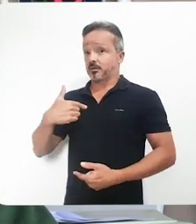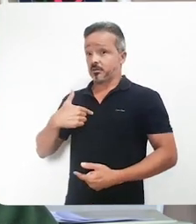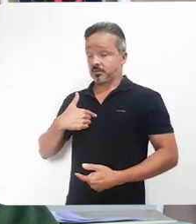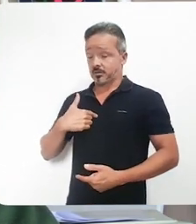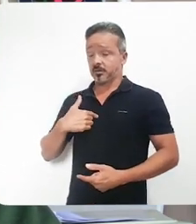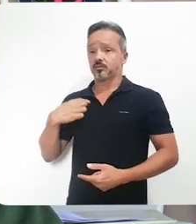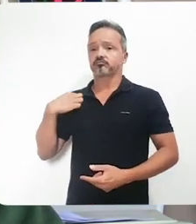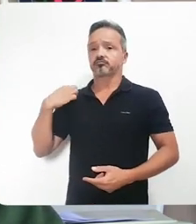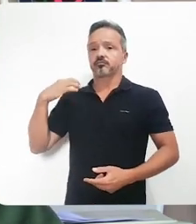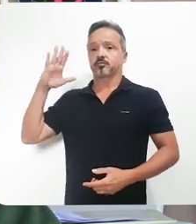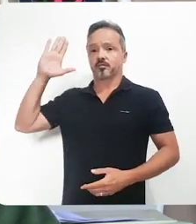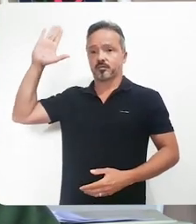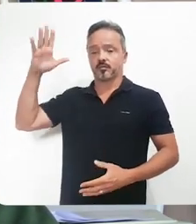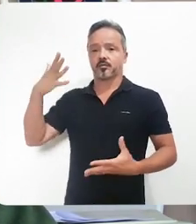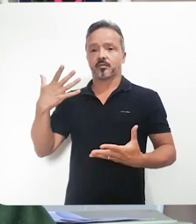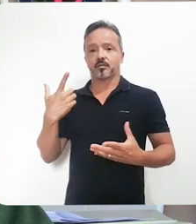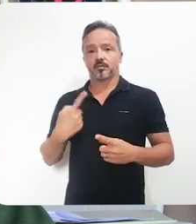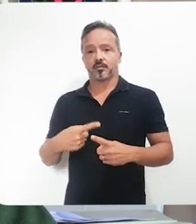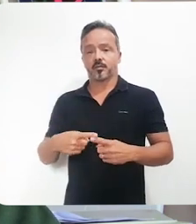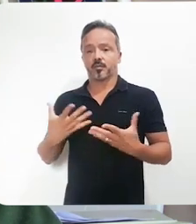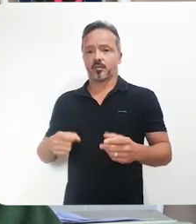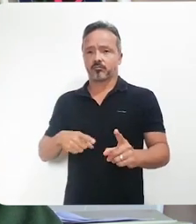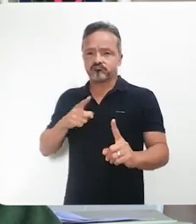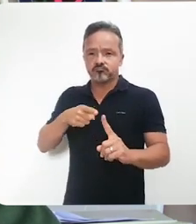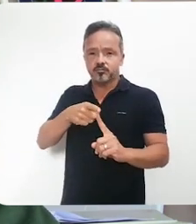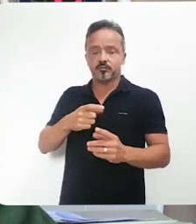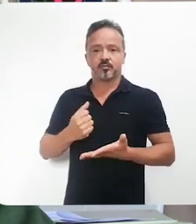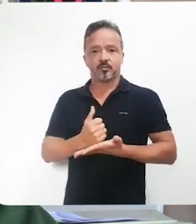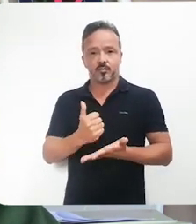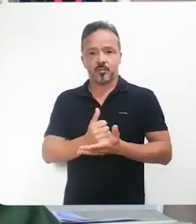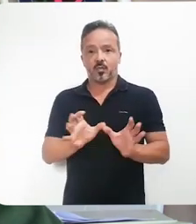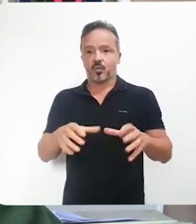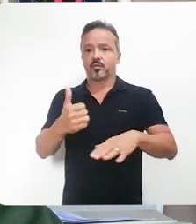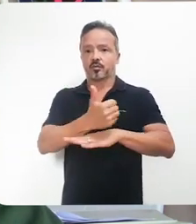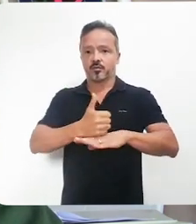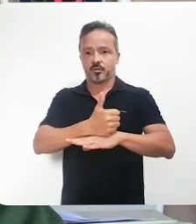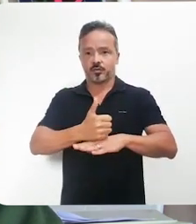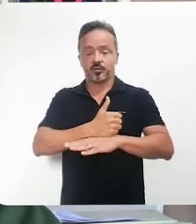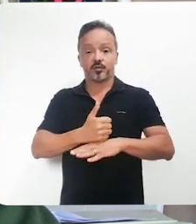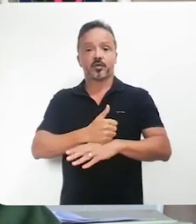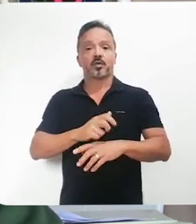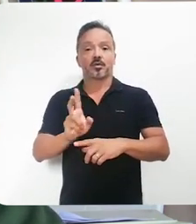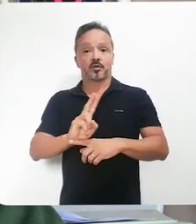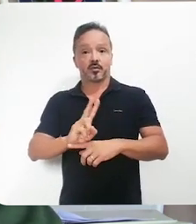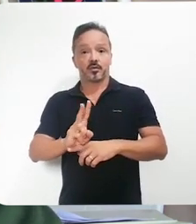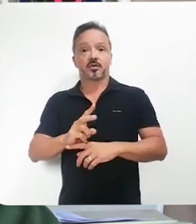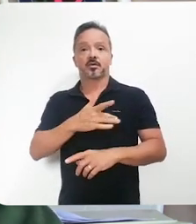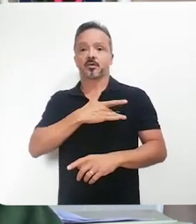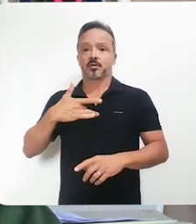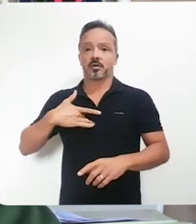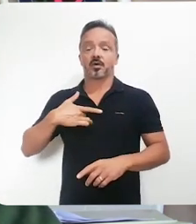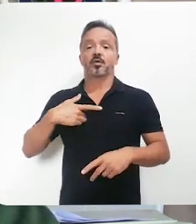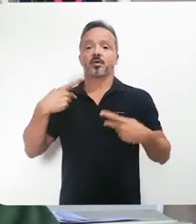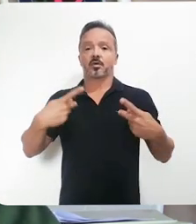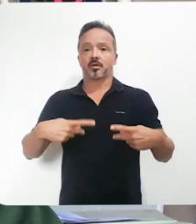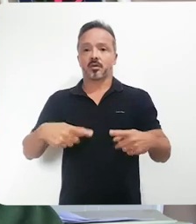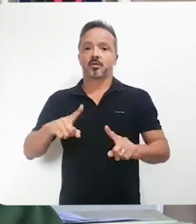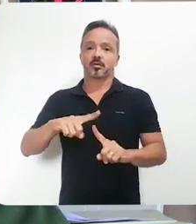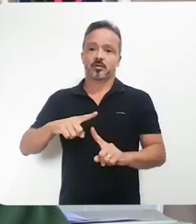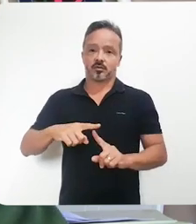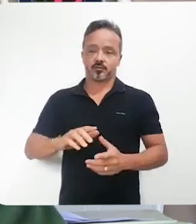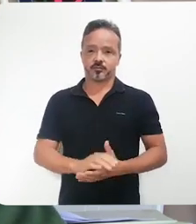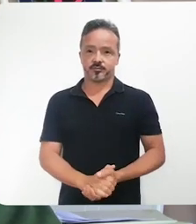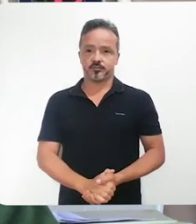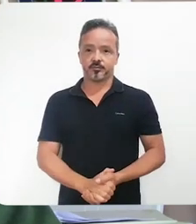voluntário na vigilância epidemiológica, que consiste em auxiliar os profissionais da vigilância do município em registrar os casos de